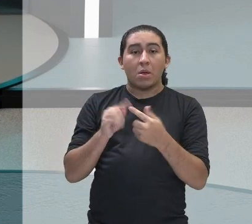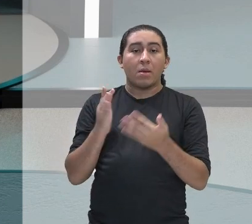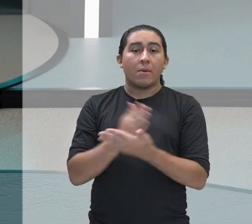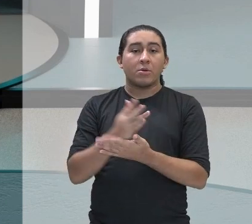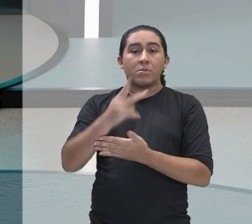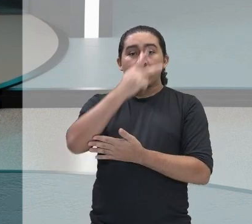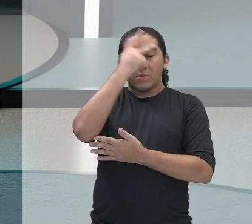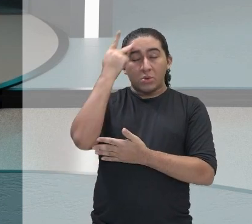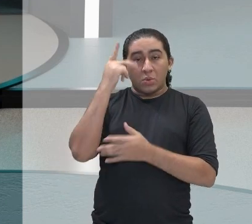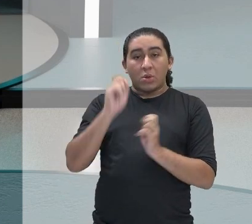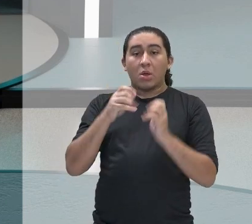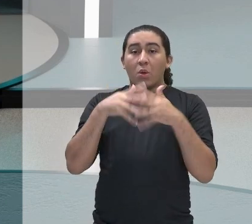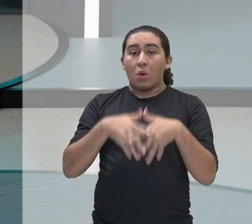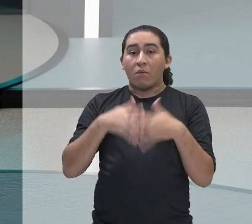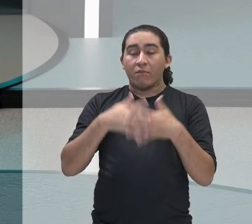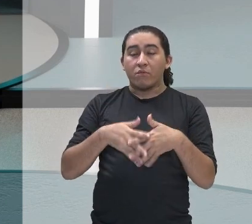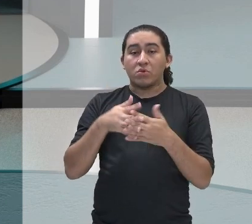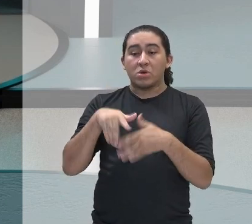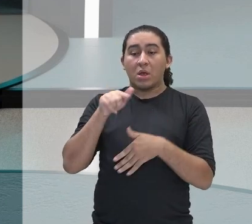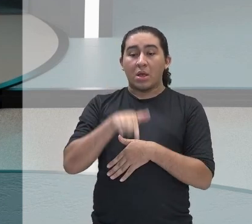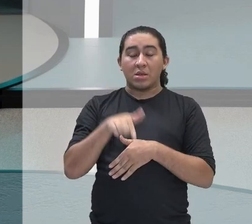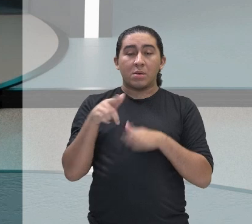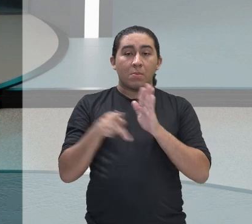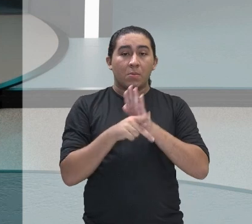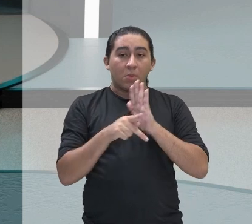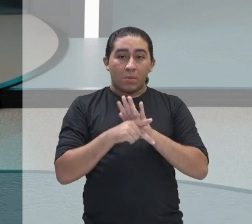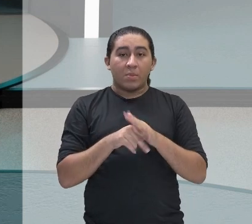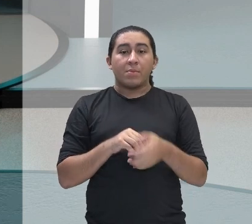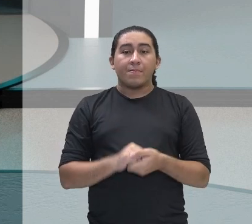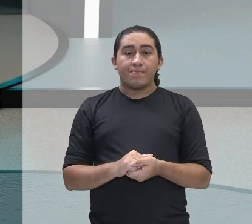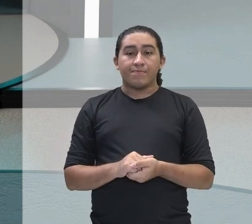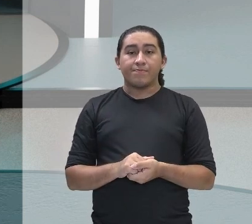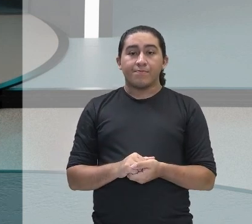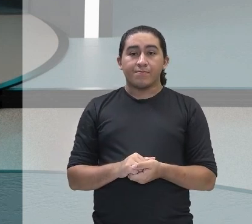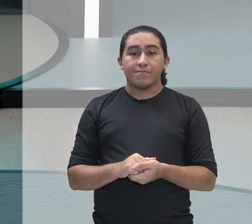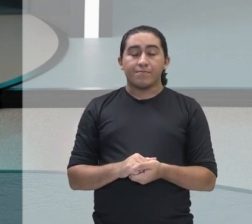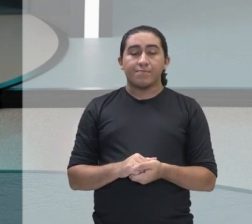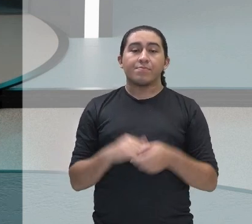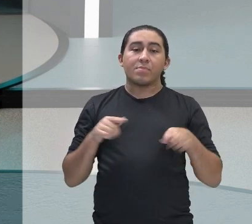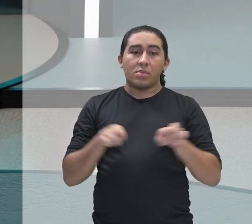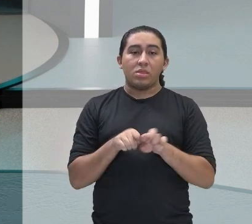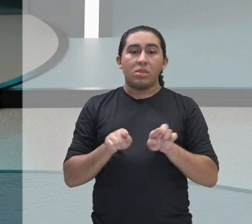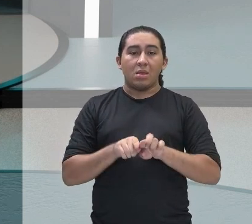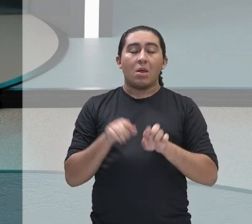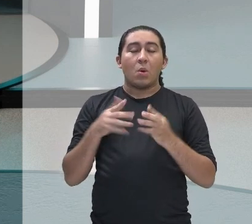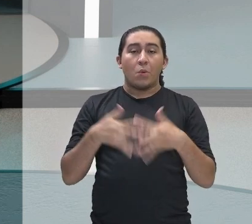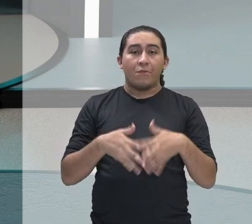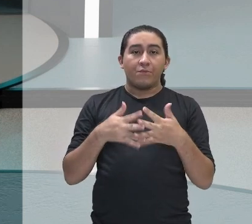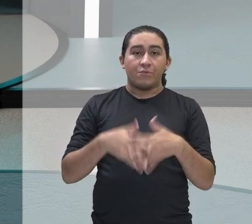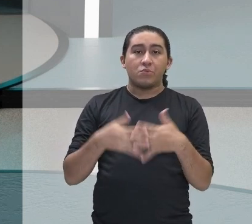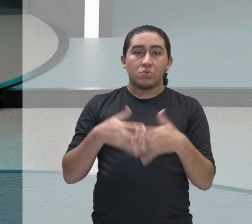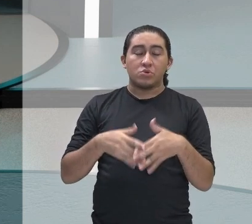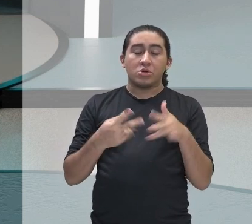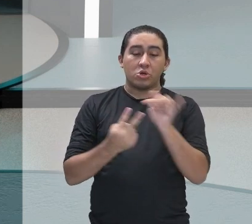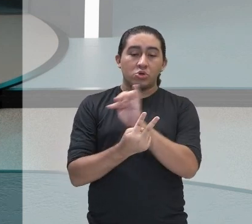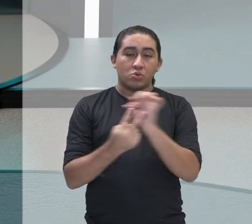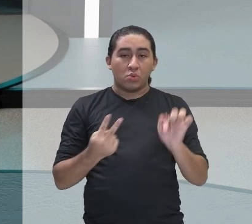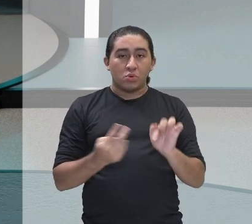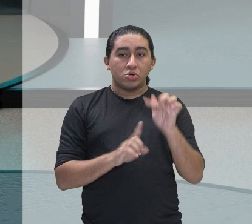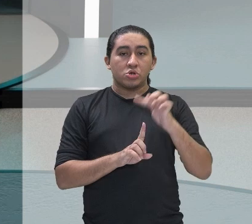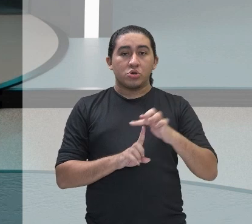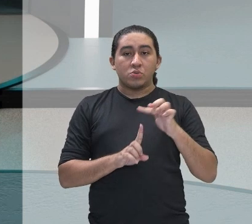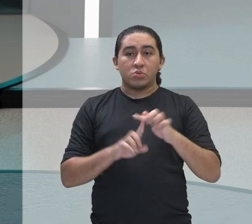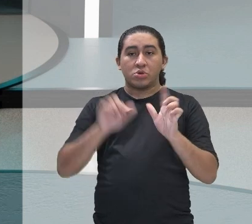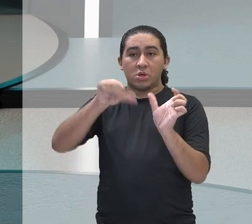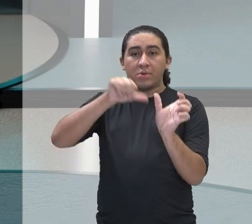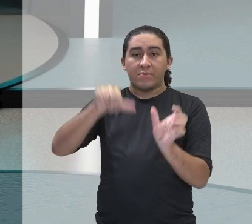gente confunde a derivação prefixal e sufixal e a derivação parassintética,